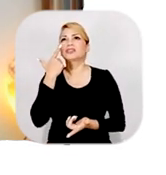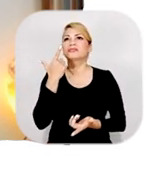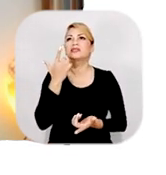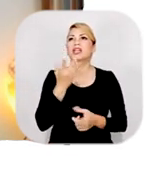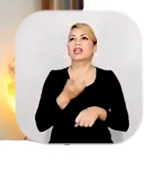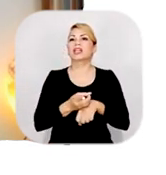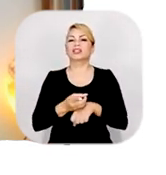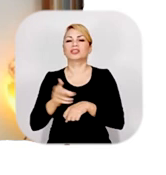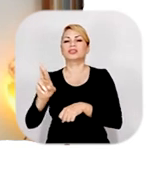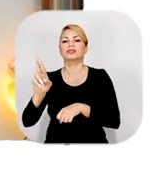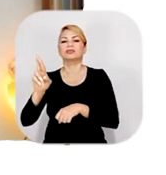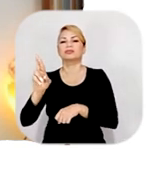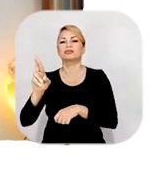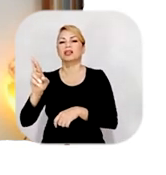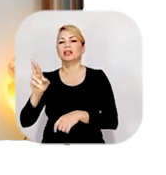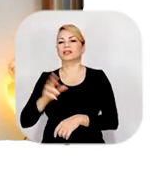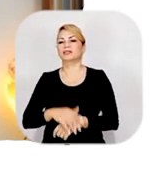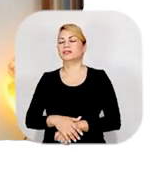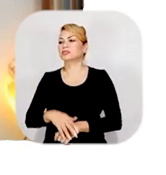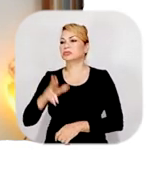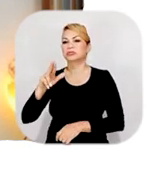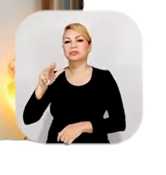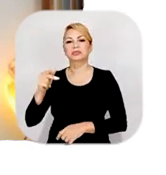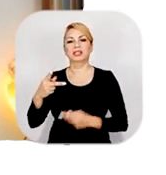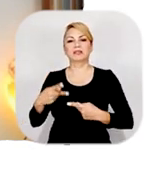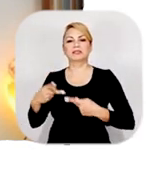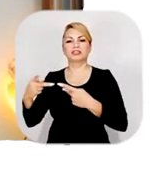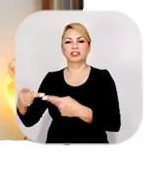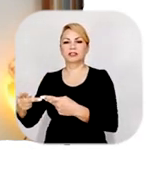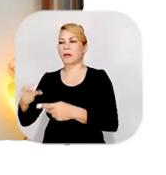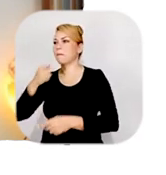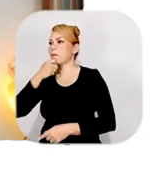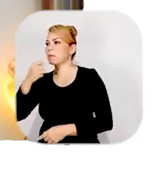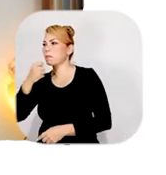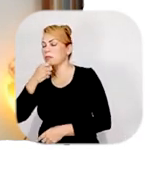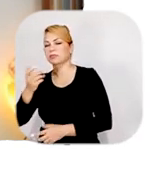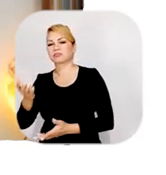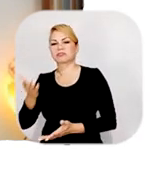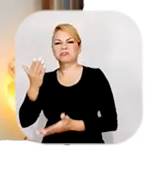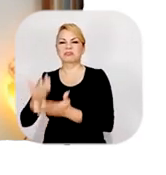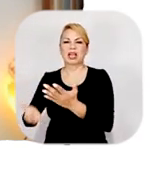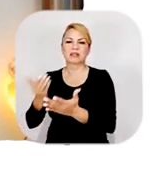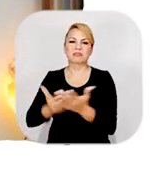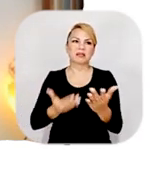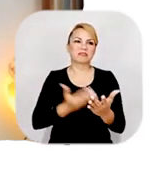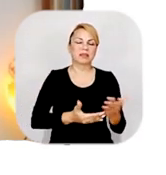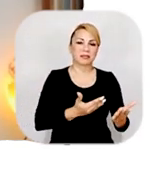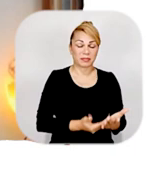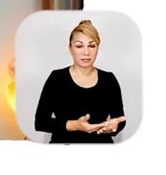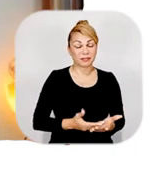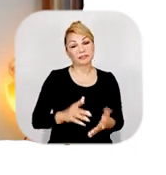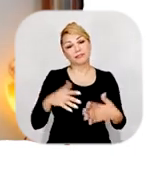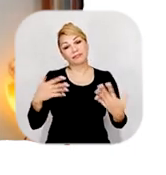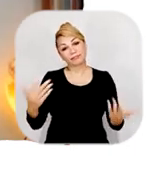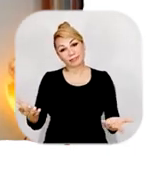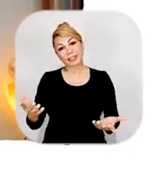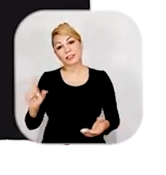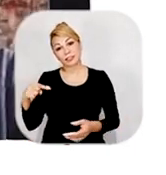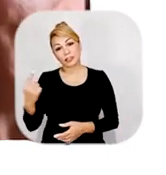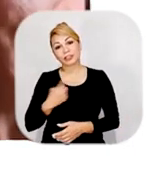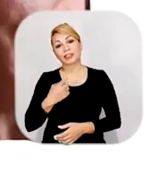me chamaram nem para uma entrevista, né? Então, só nos restou mesmo, assim, como a gente tinha